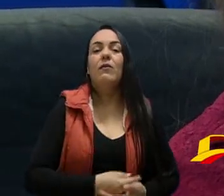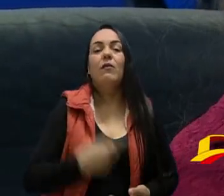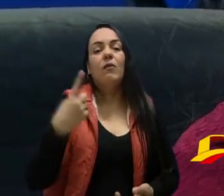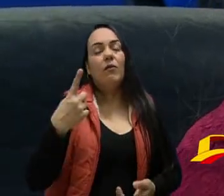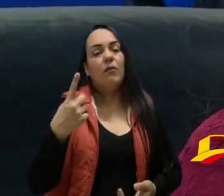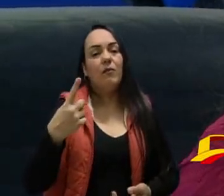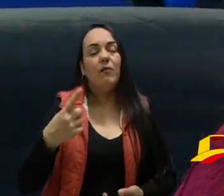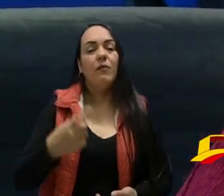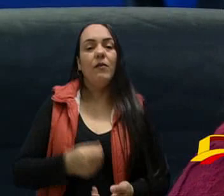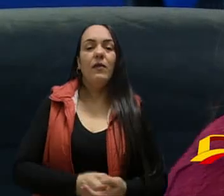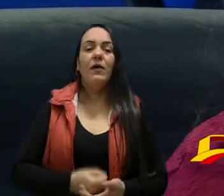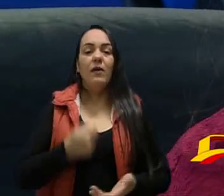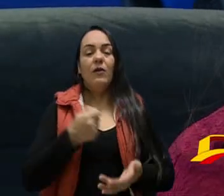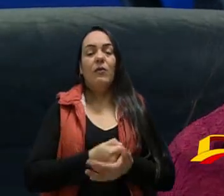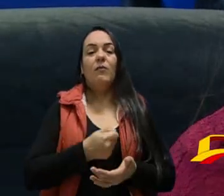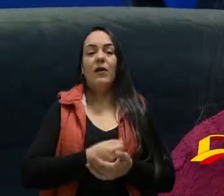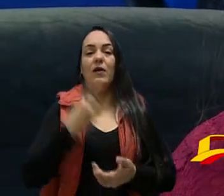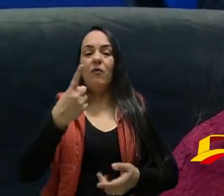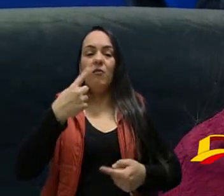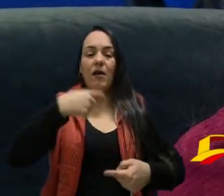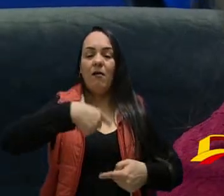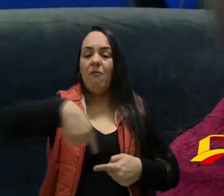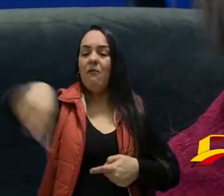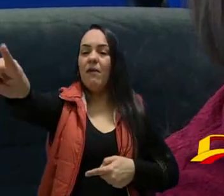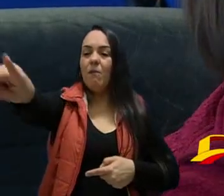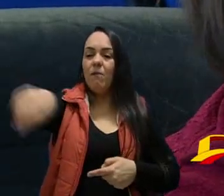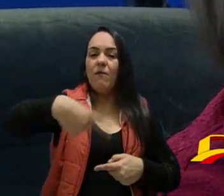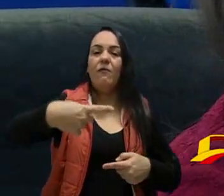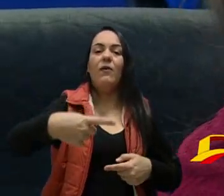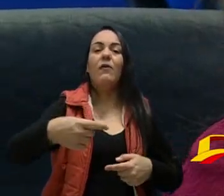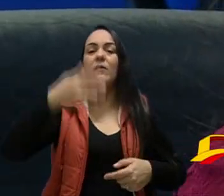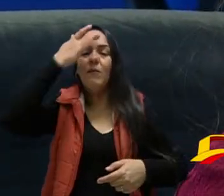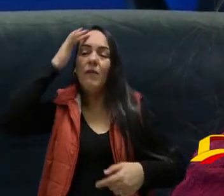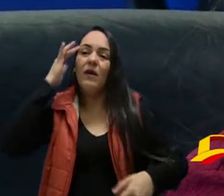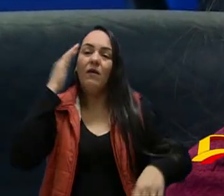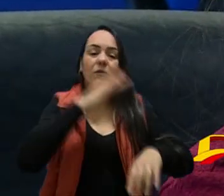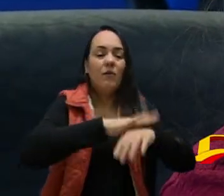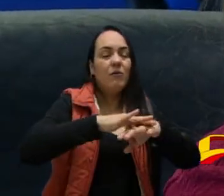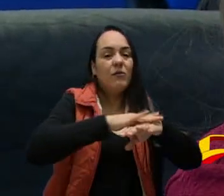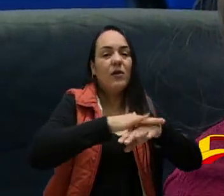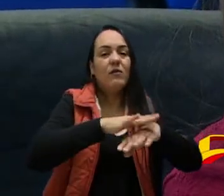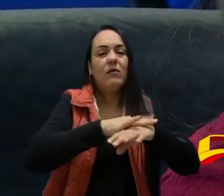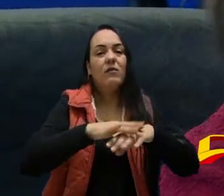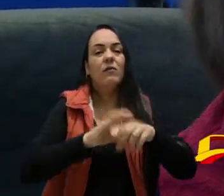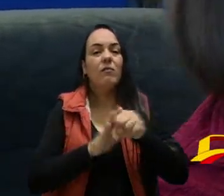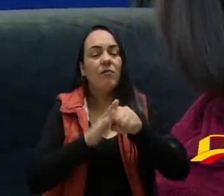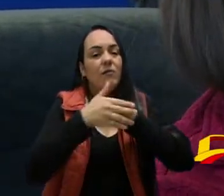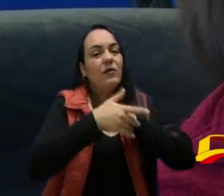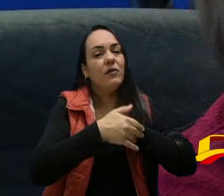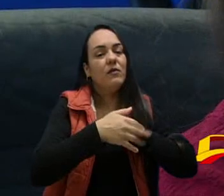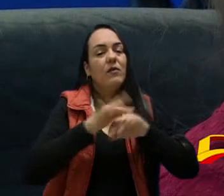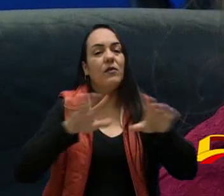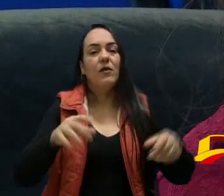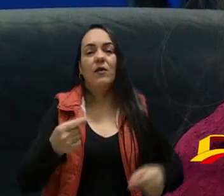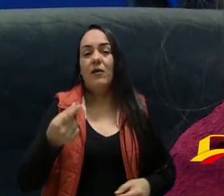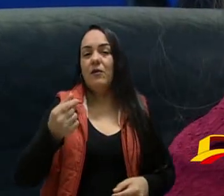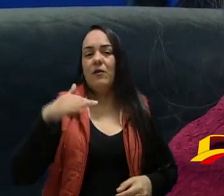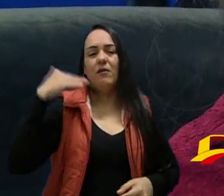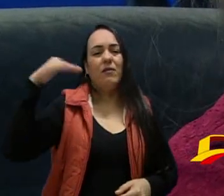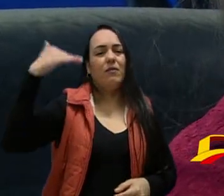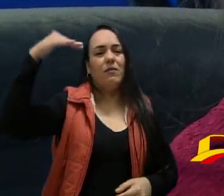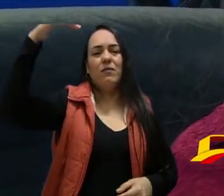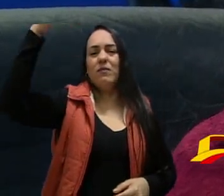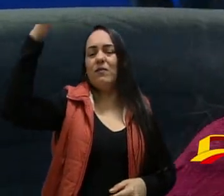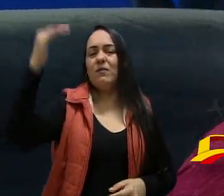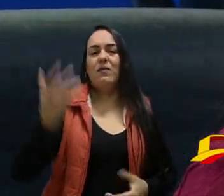vamos zerar eu vou pagar por viagem vamos dizer assim nesse caso o valor de uma viagem ficaria